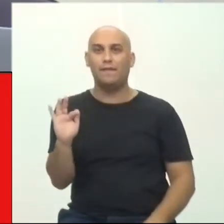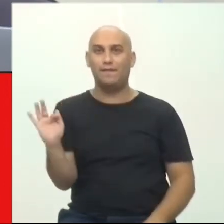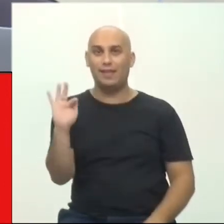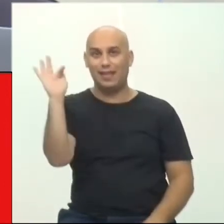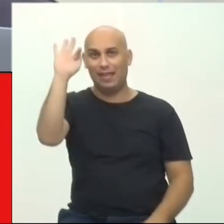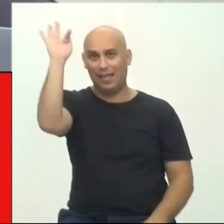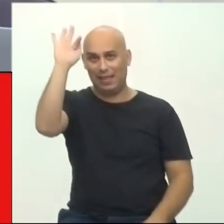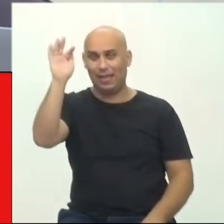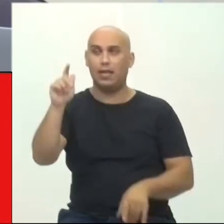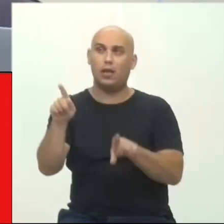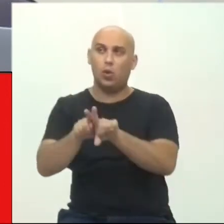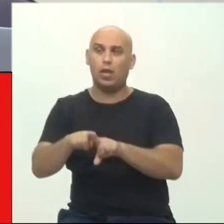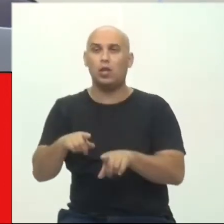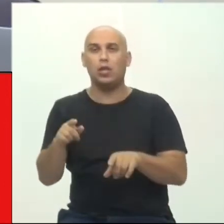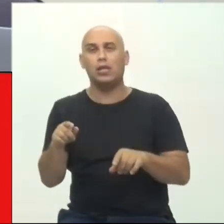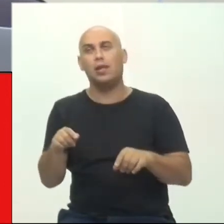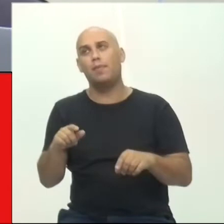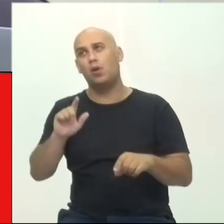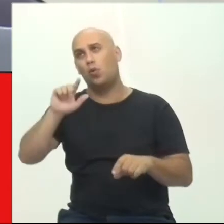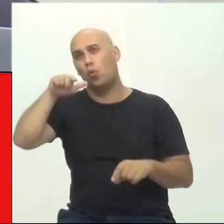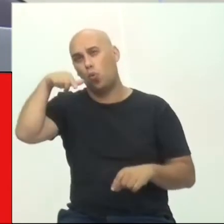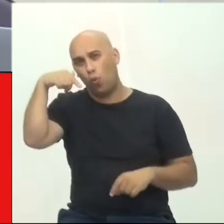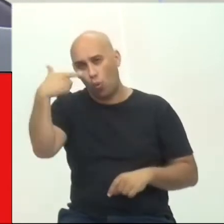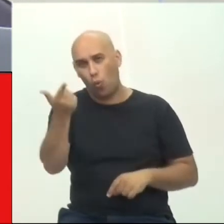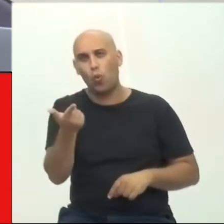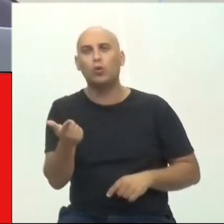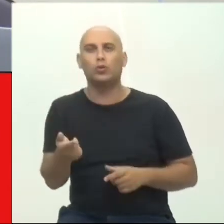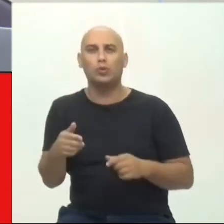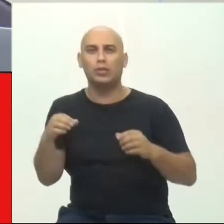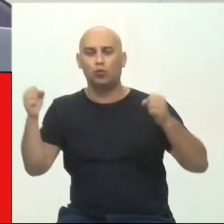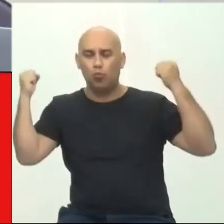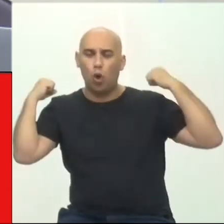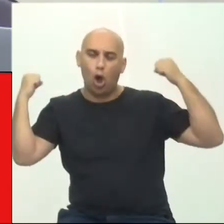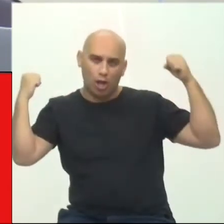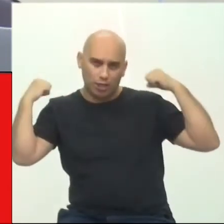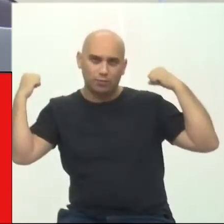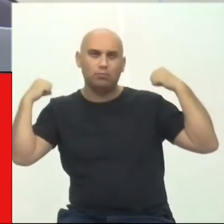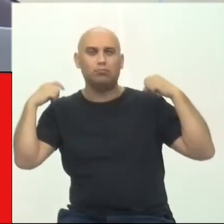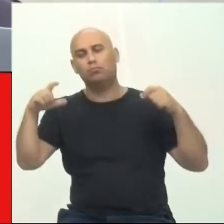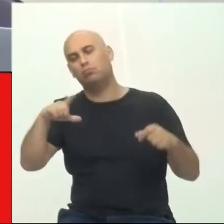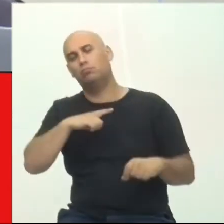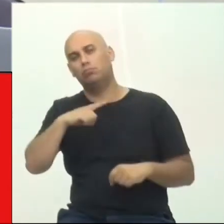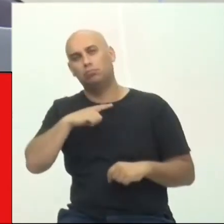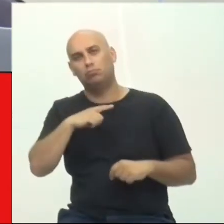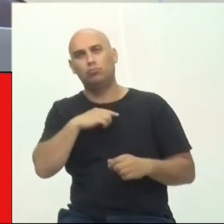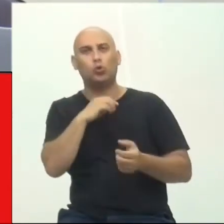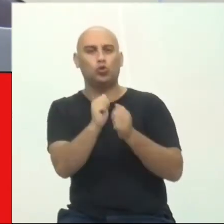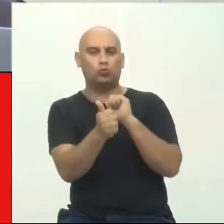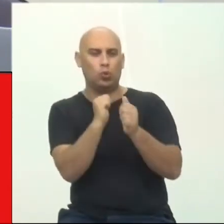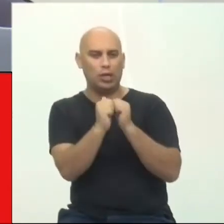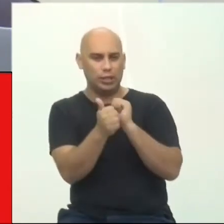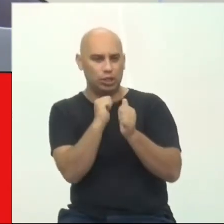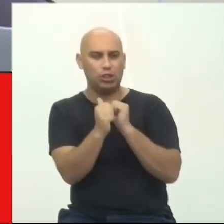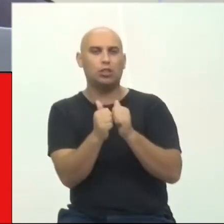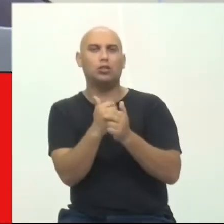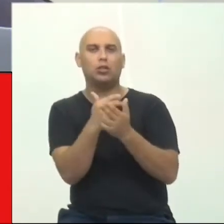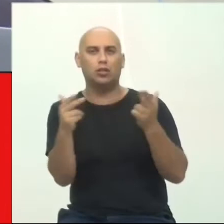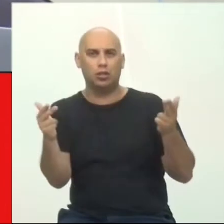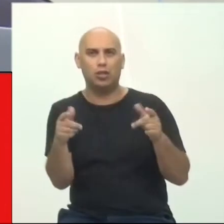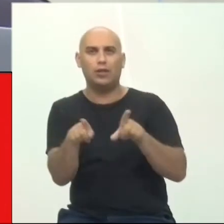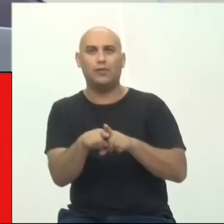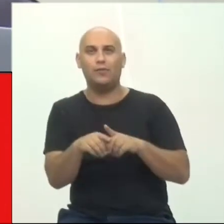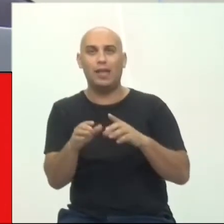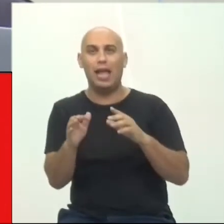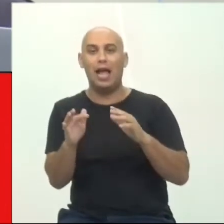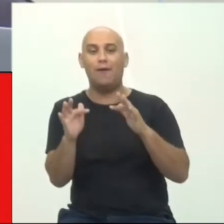estou enganado, o vereador Kaminski. Essa verba da mobilidade urbana vem através lá da Fundação de Esporte.